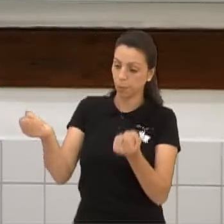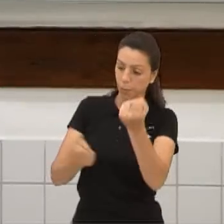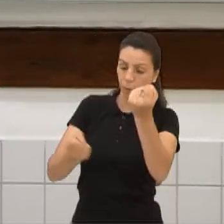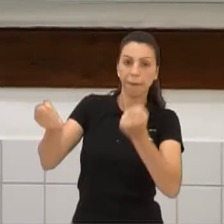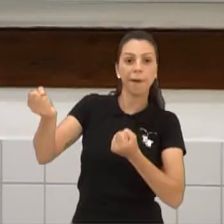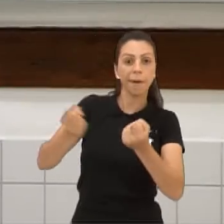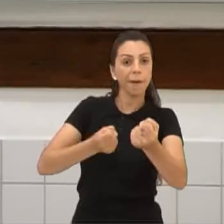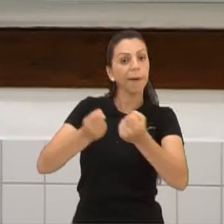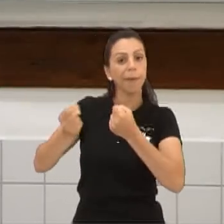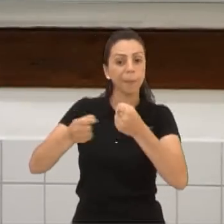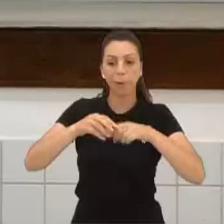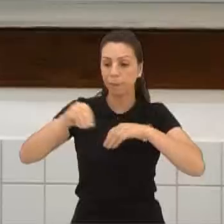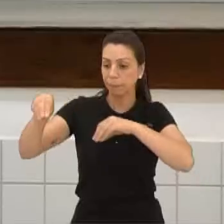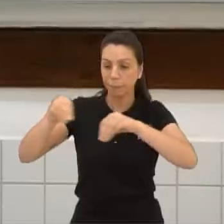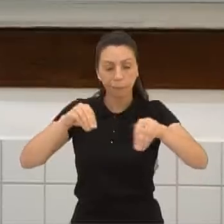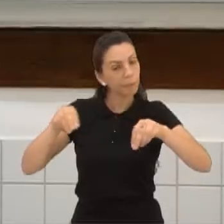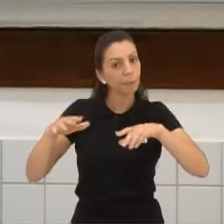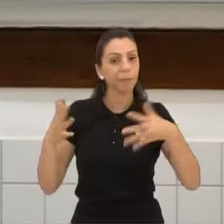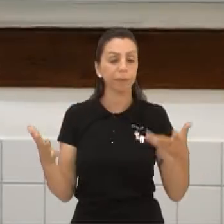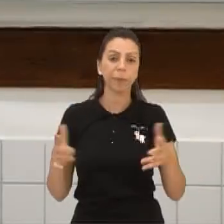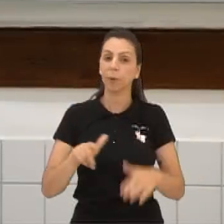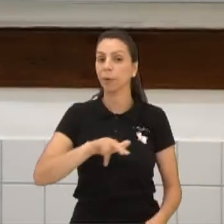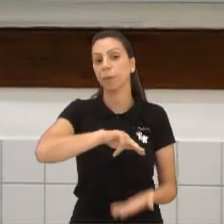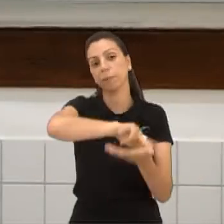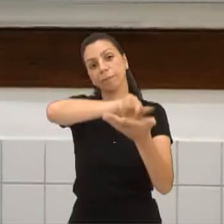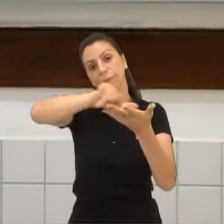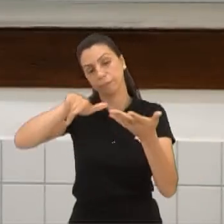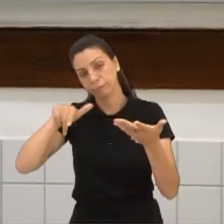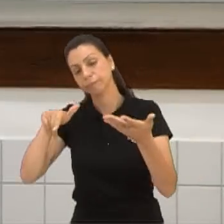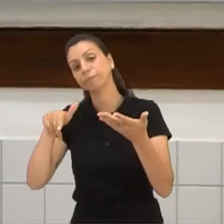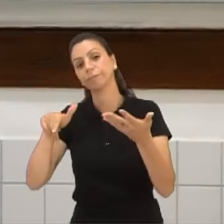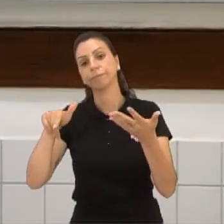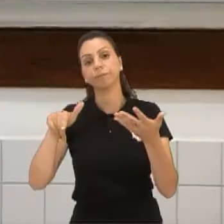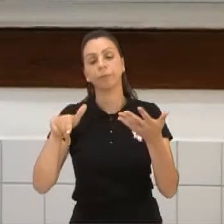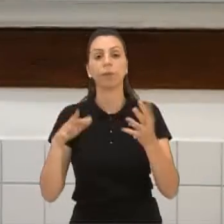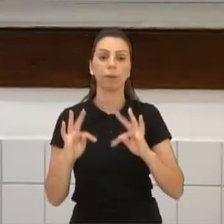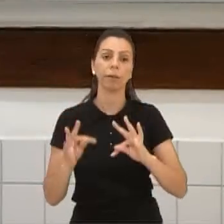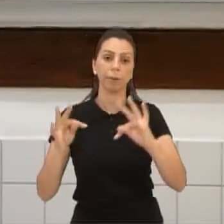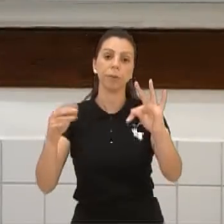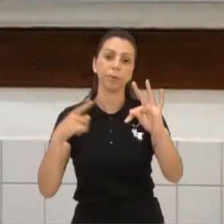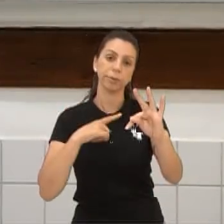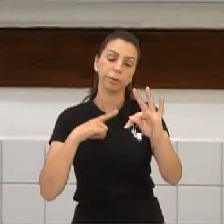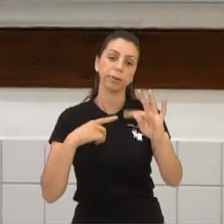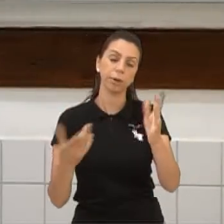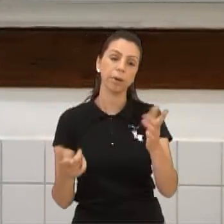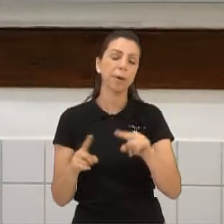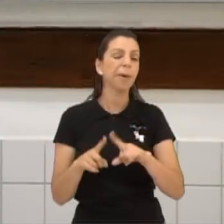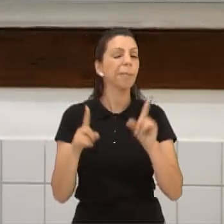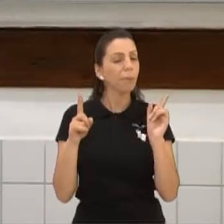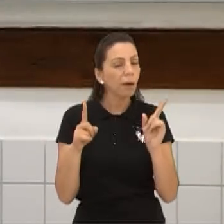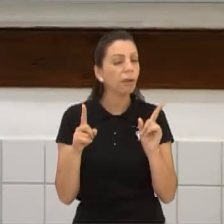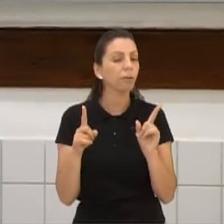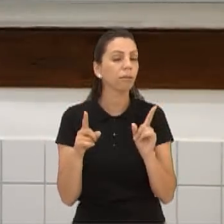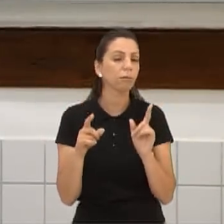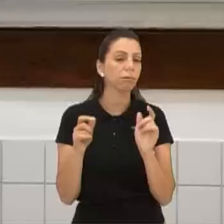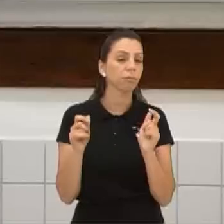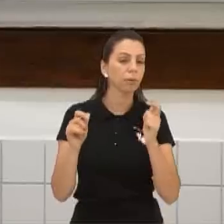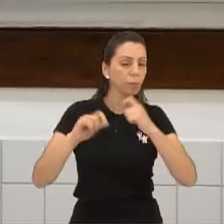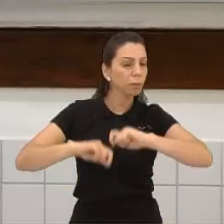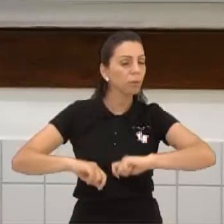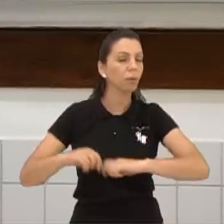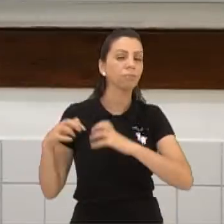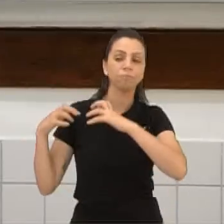se locomover, entre outras e tantas outras tecnologias. Mas vocês já pararam,